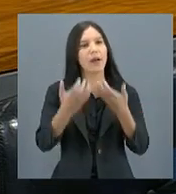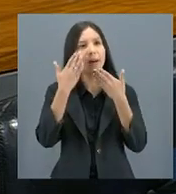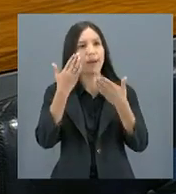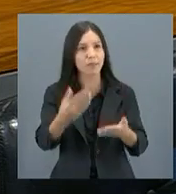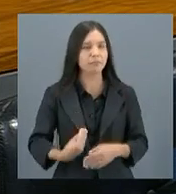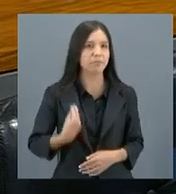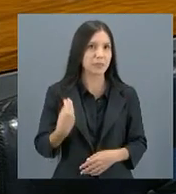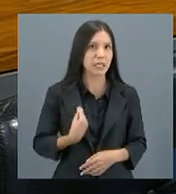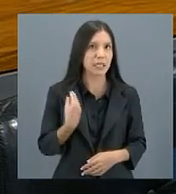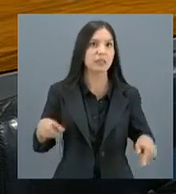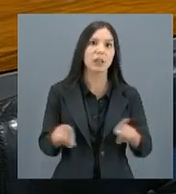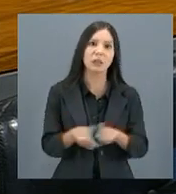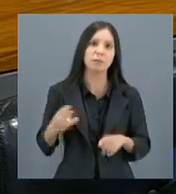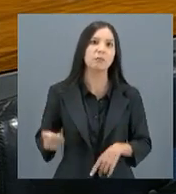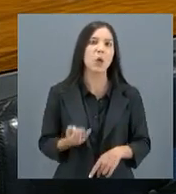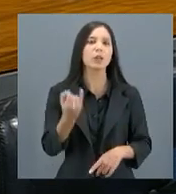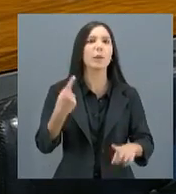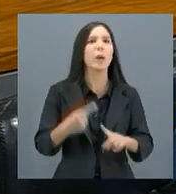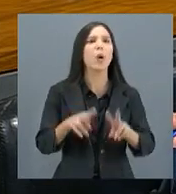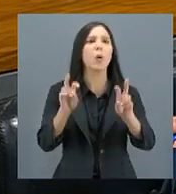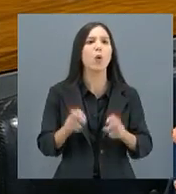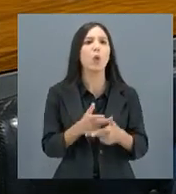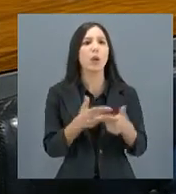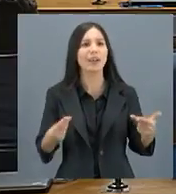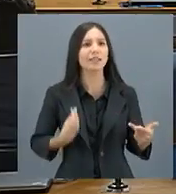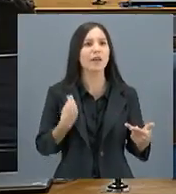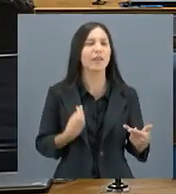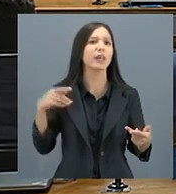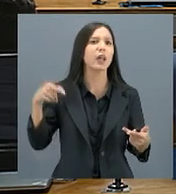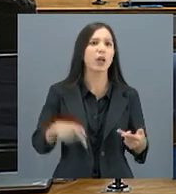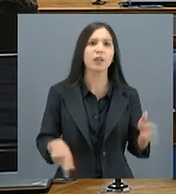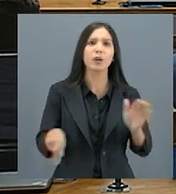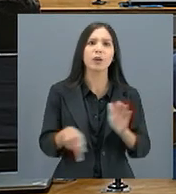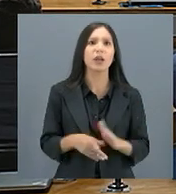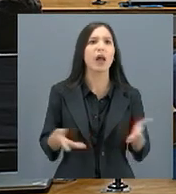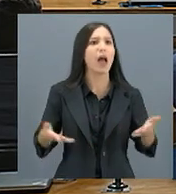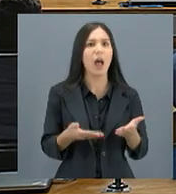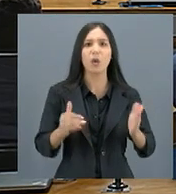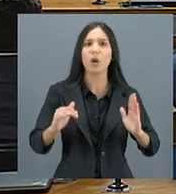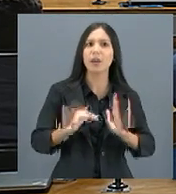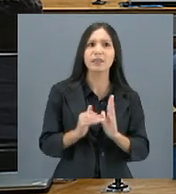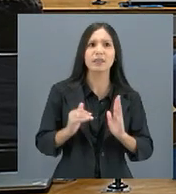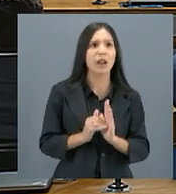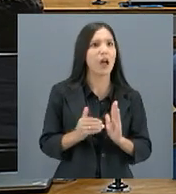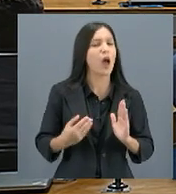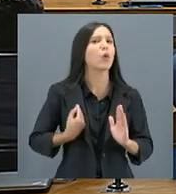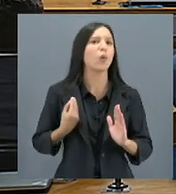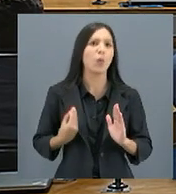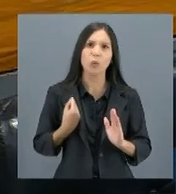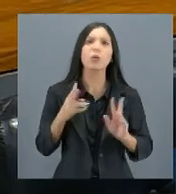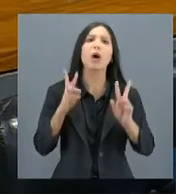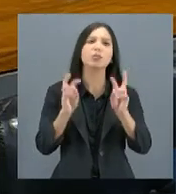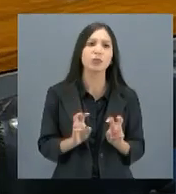a sua presença. Muito importante, porque esse assunto é algo que está aqui no meio do salão do Senado Federal, não é de hoje. É